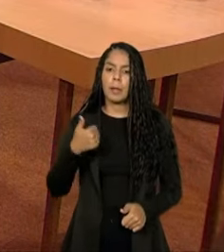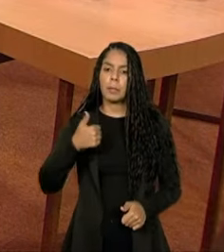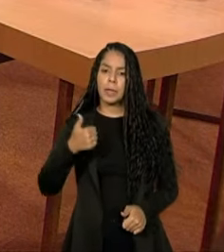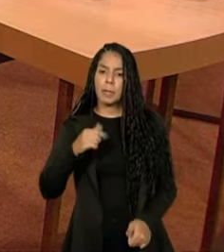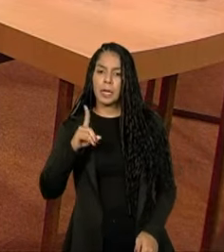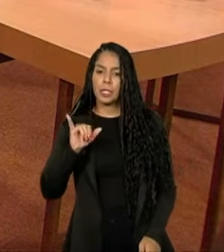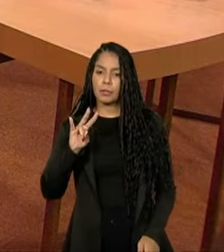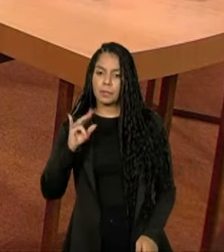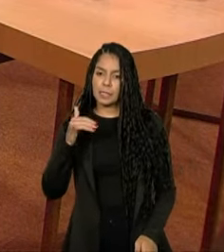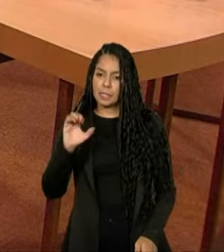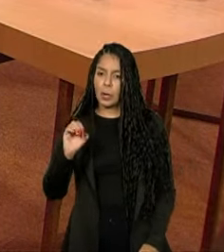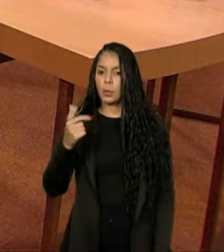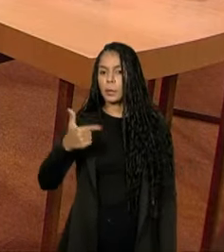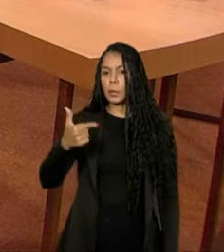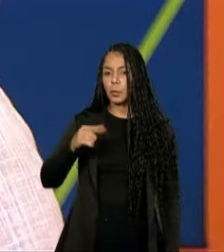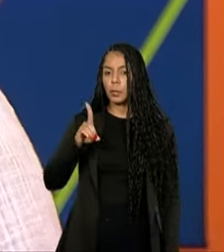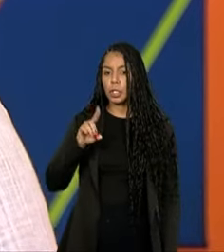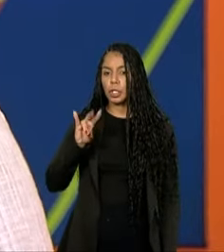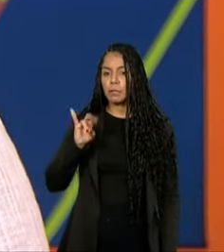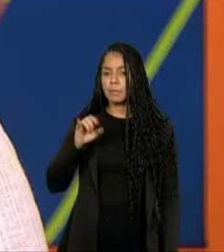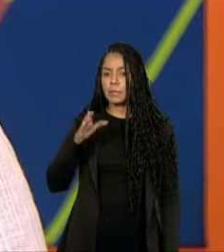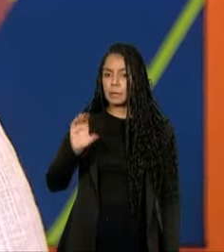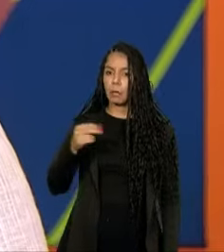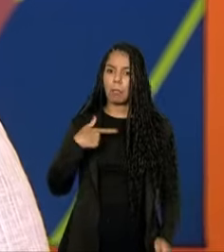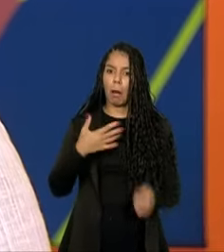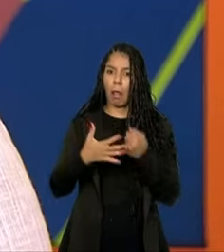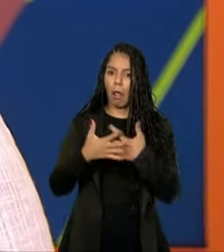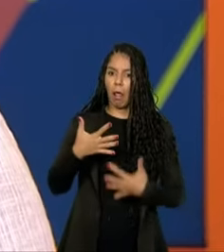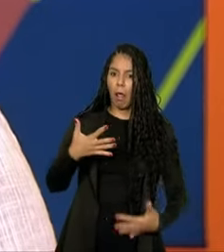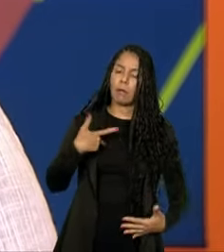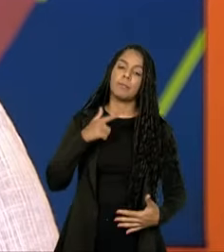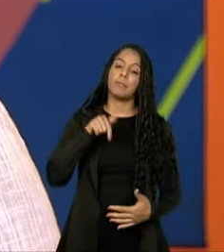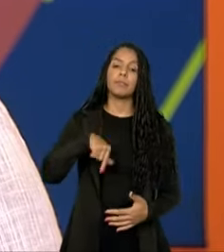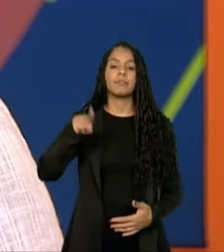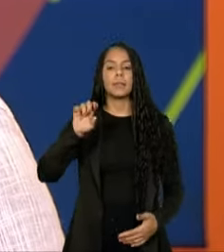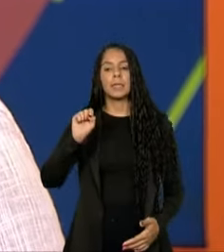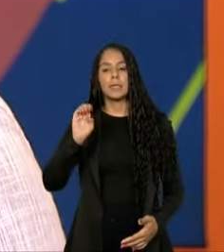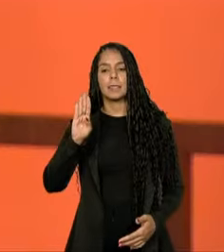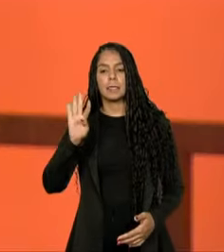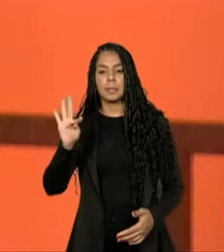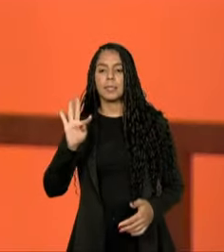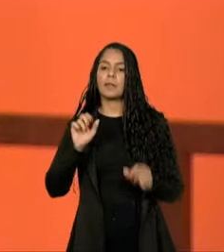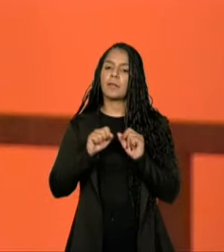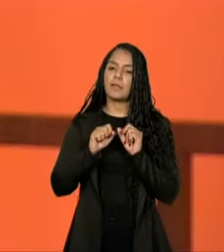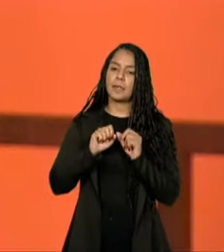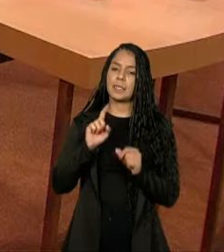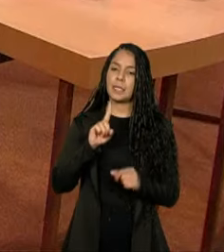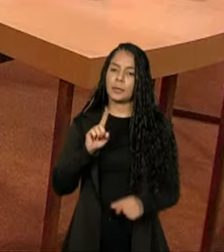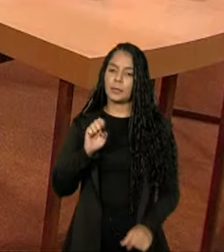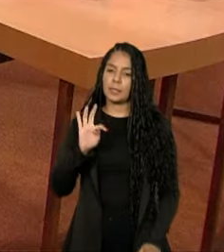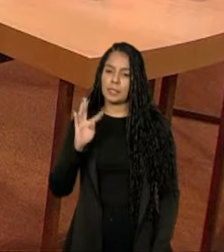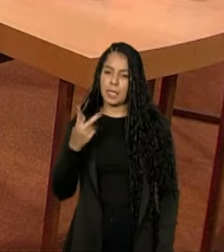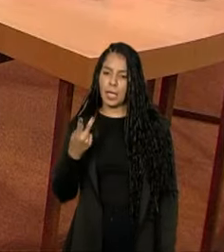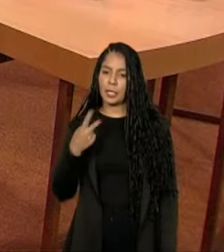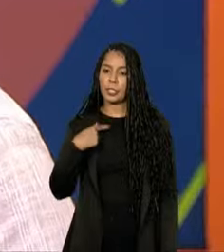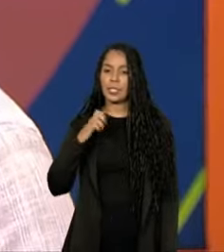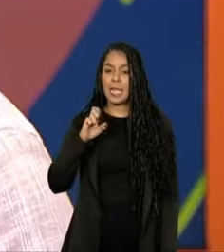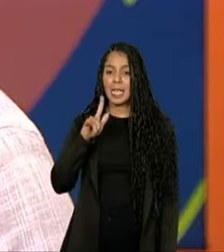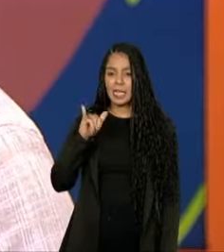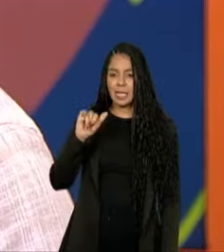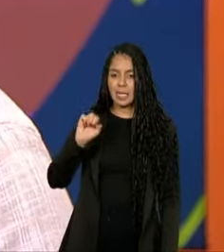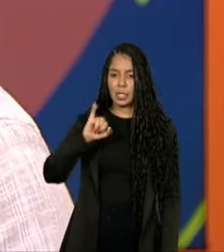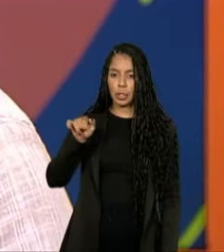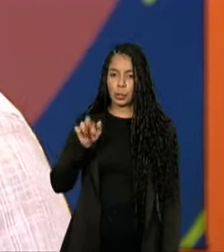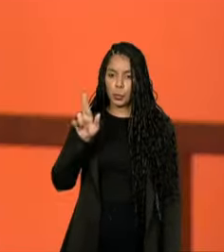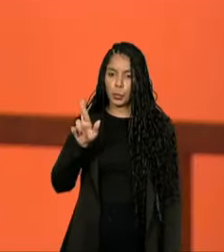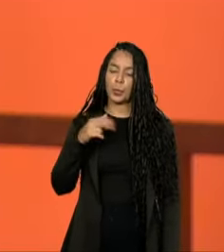segunda divisão, primeira divisão e tal. É muito nome. Aí eu fui para o SBT fazer lá, com o Zete, com o Elia Júnior, com o Paulo Andrade, que é